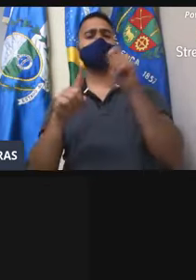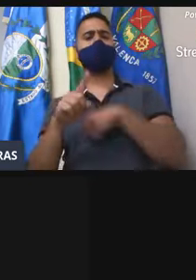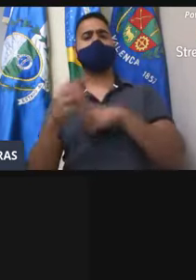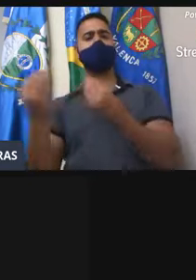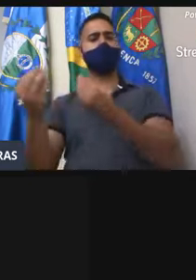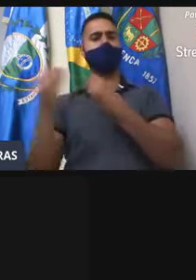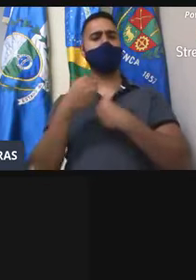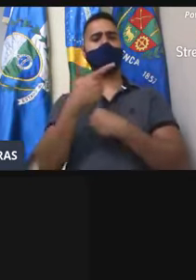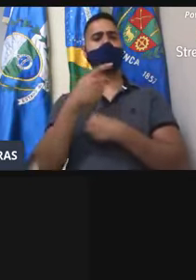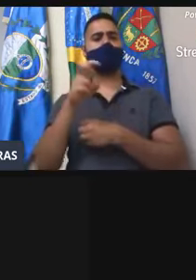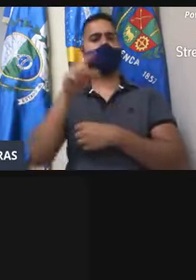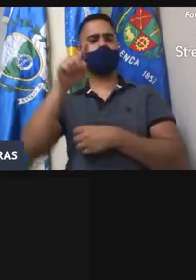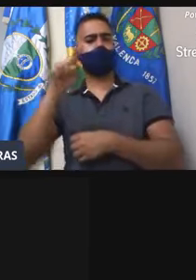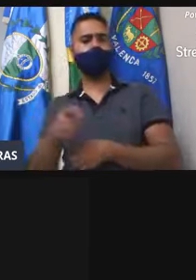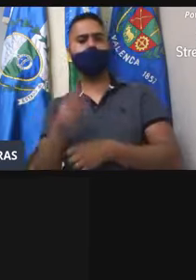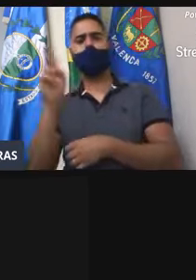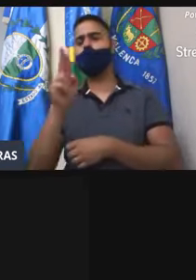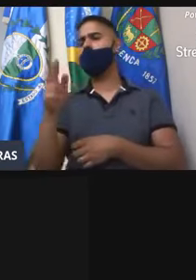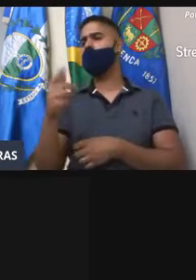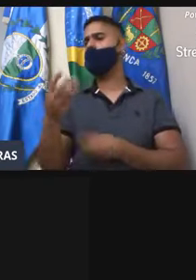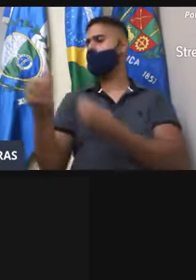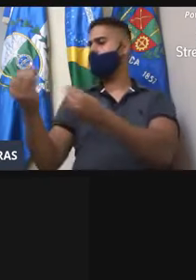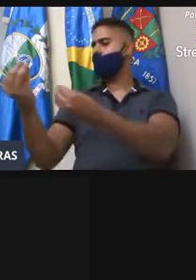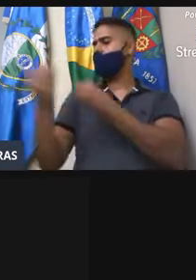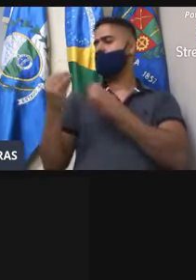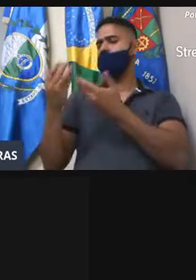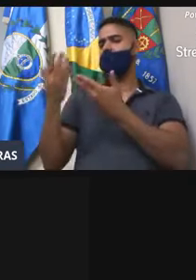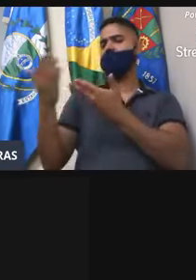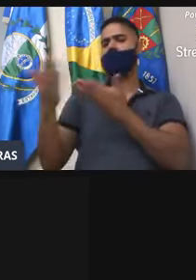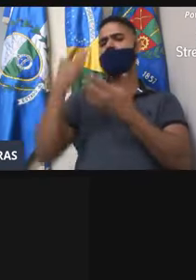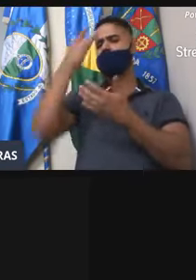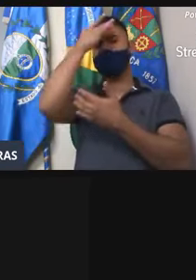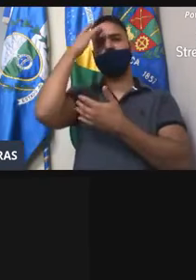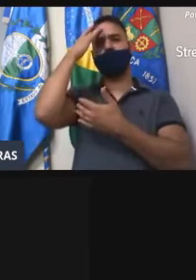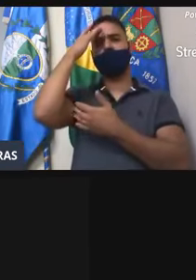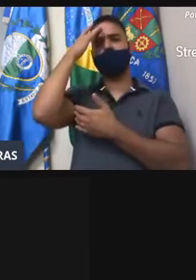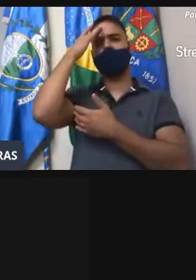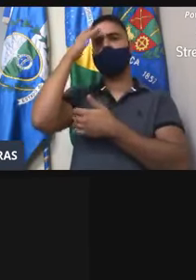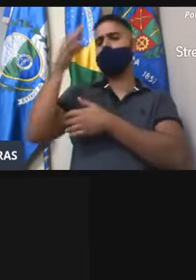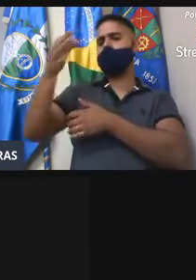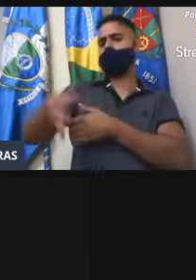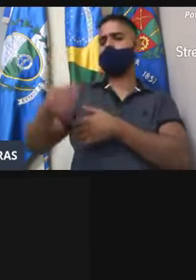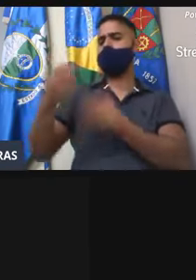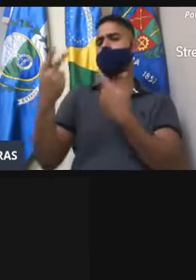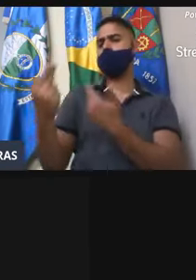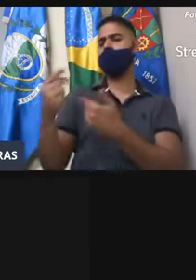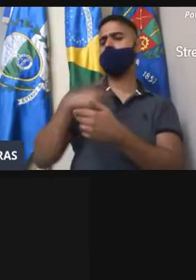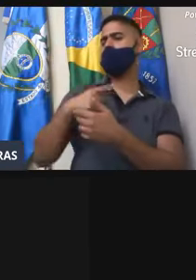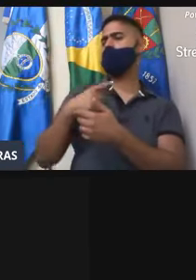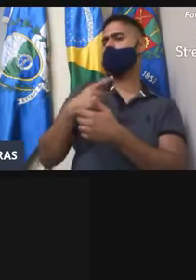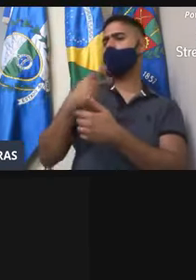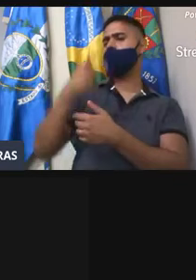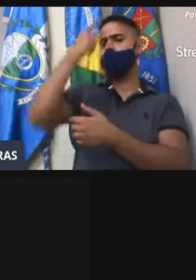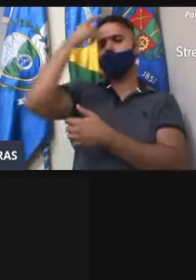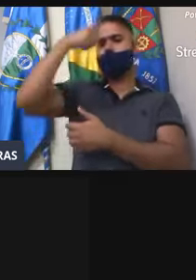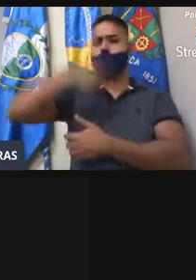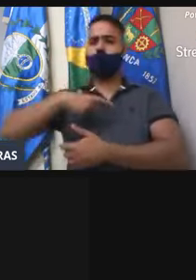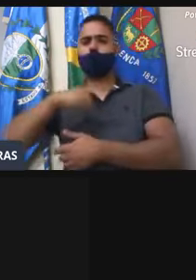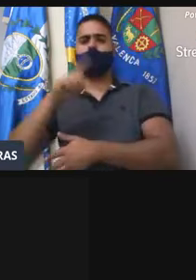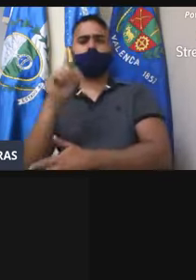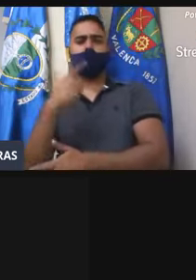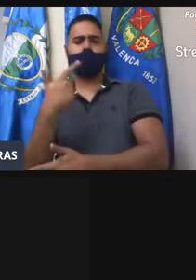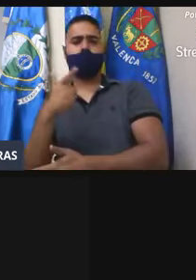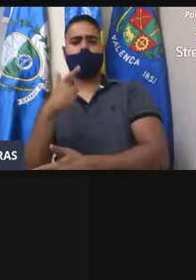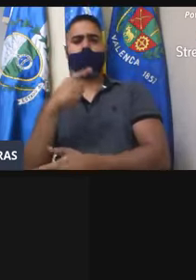R$25 mil e não estavam fazendo o atendimento da forma que a população de Barão de Juparanã gostaria, que é um atendimento humanizado. E